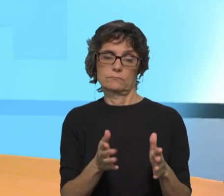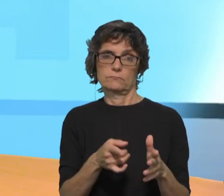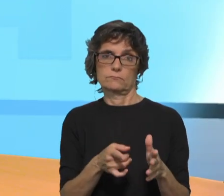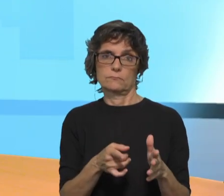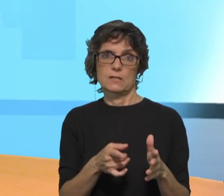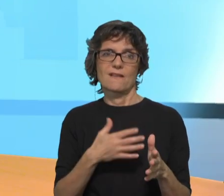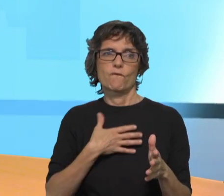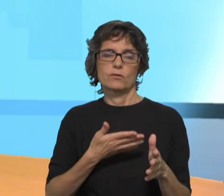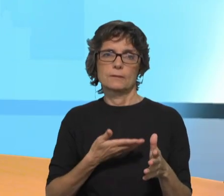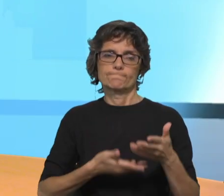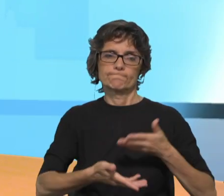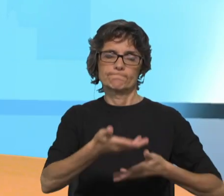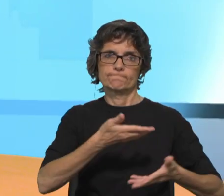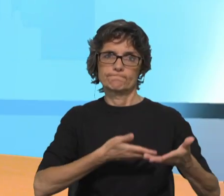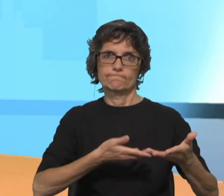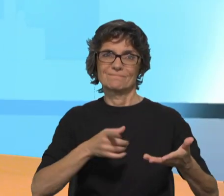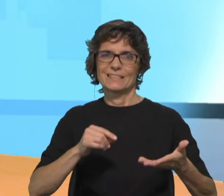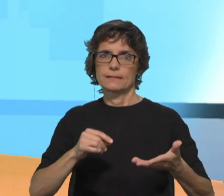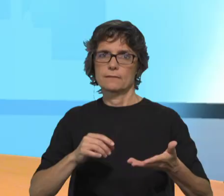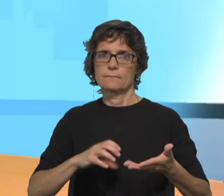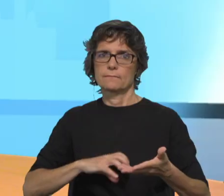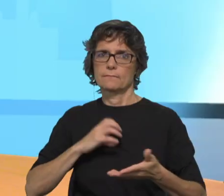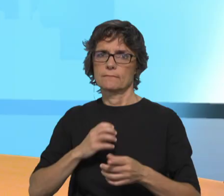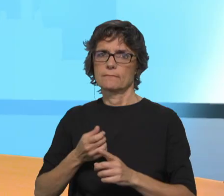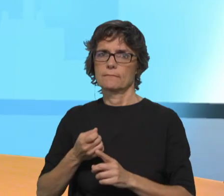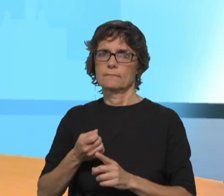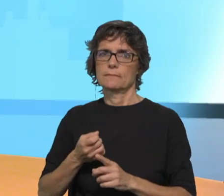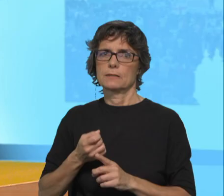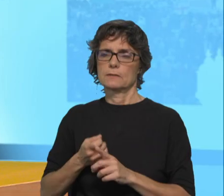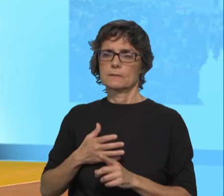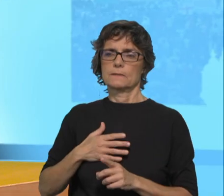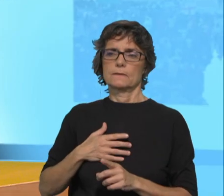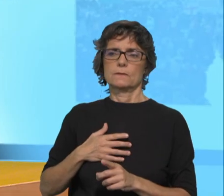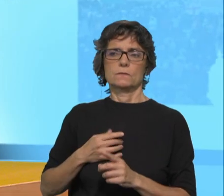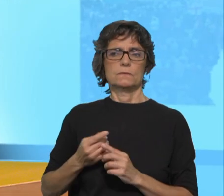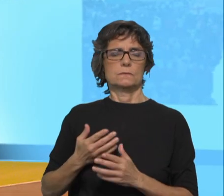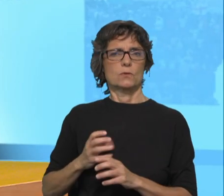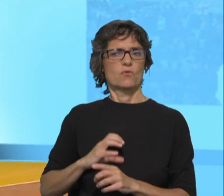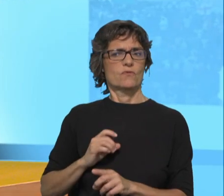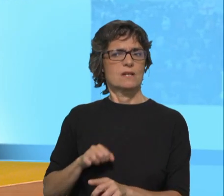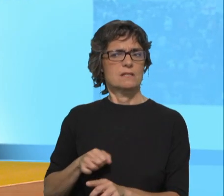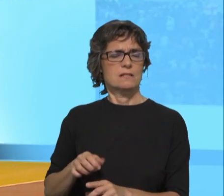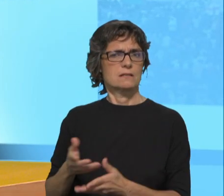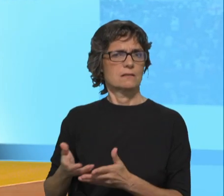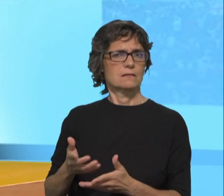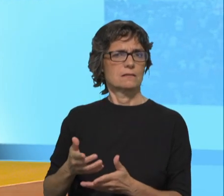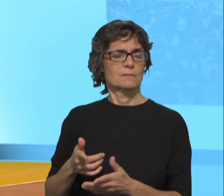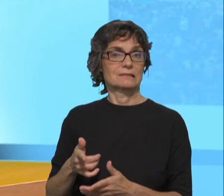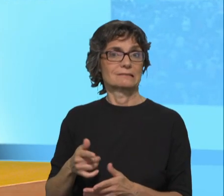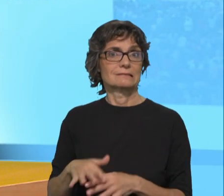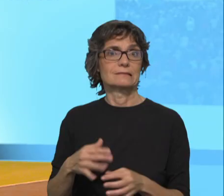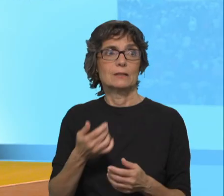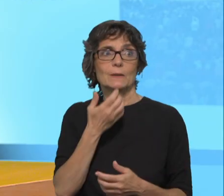da partilha, mas também o desafio à confiança, não é? Porque naquele momento os discípulos não sabem o que